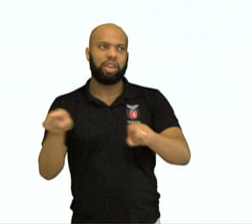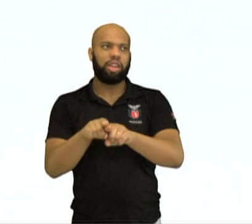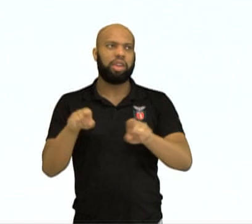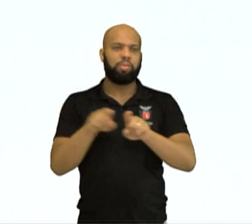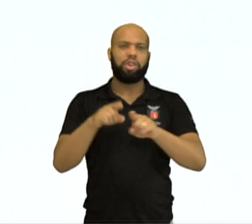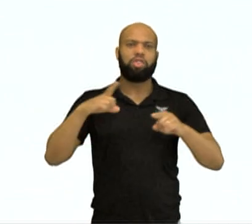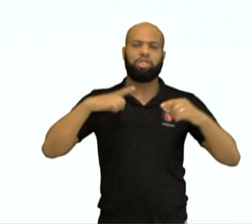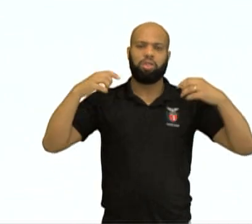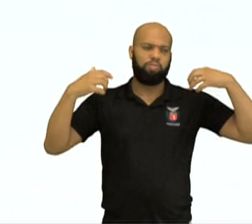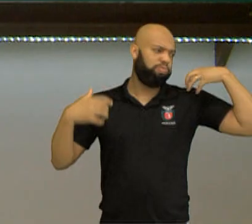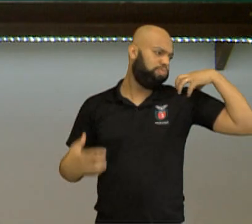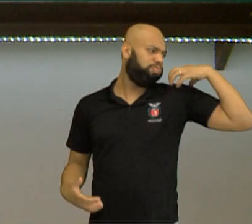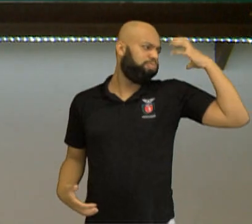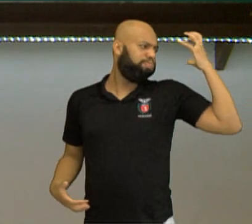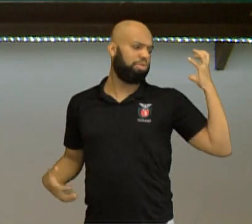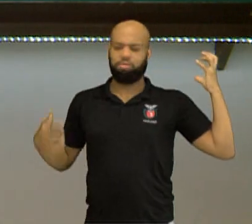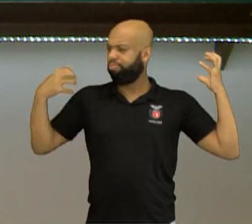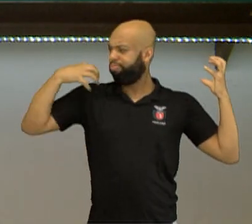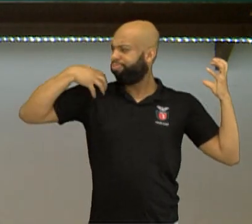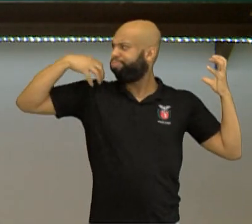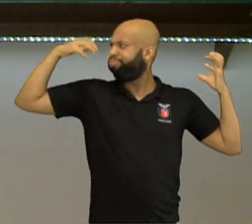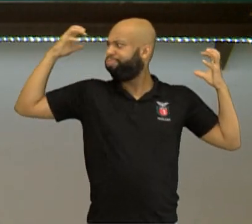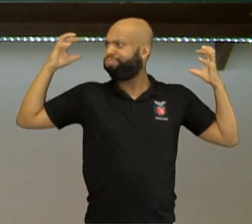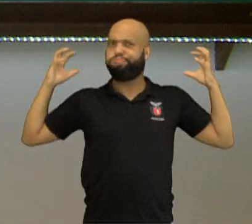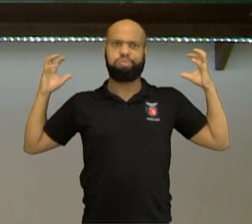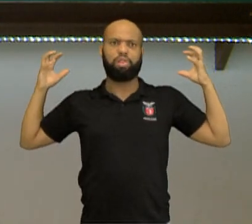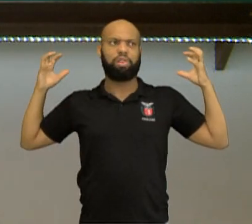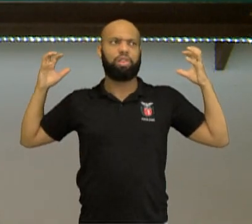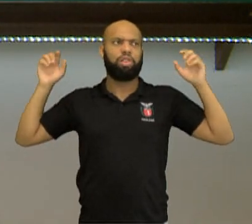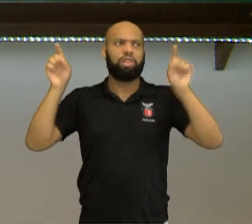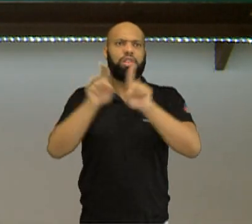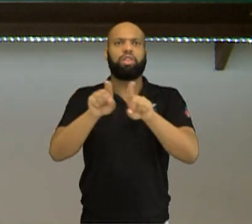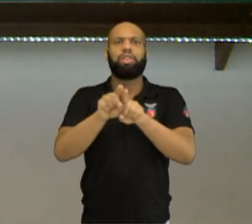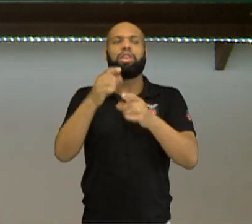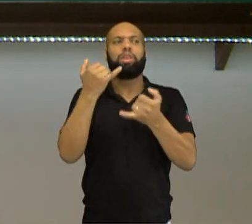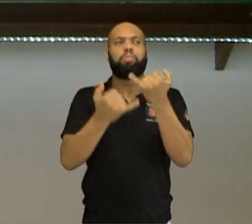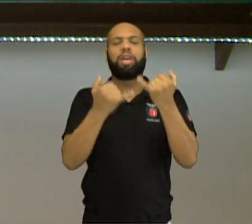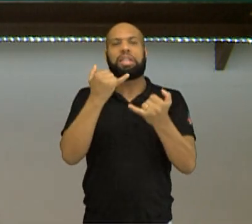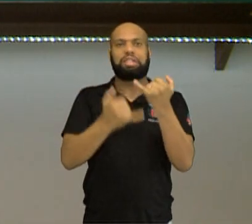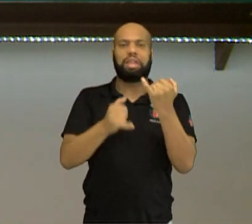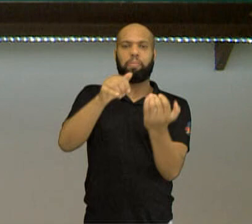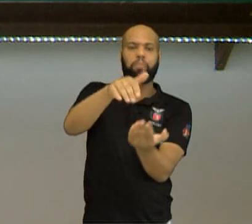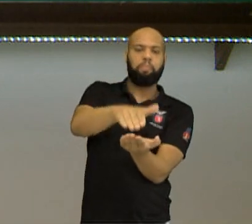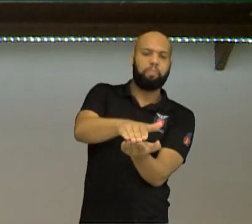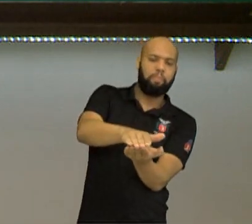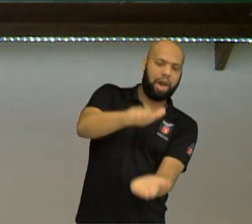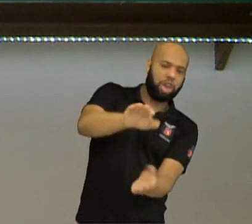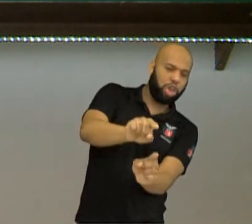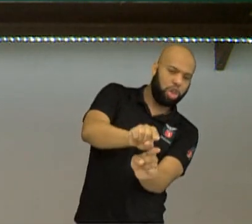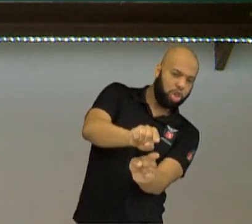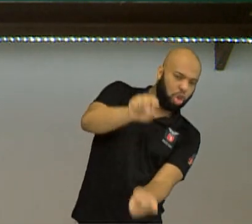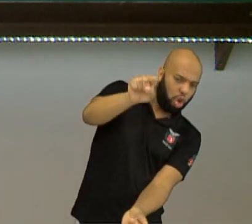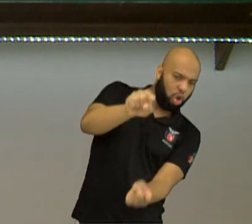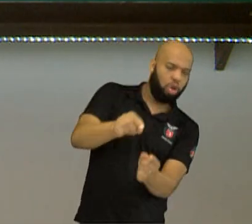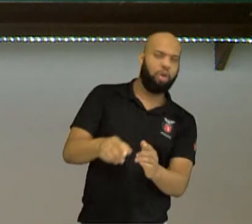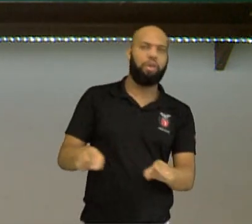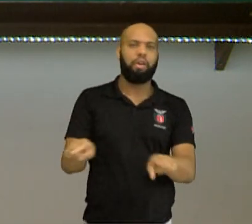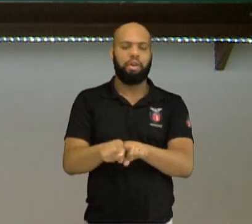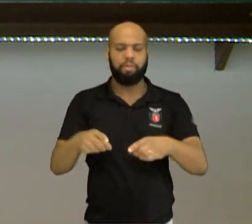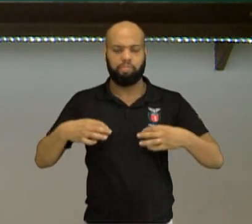as ombreiras eram um recurso para aumentar a estatura do ator, né? As